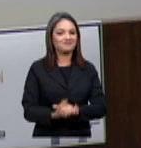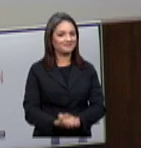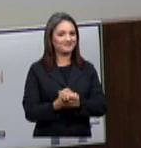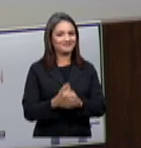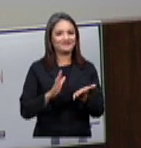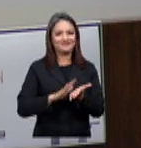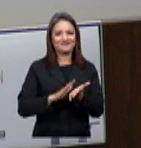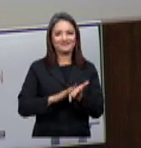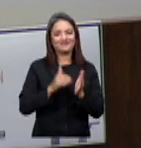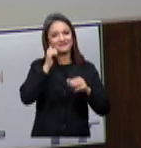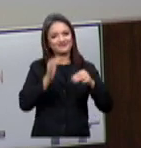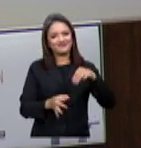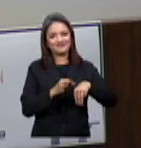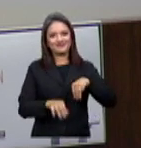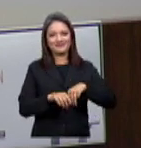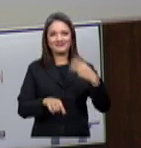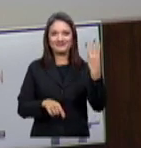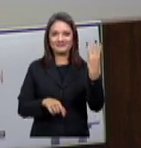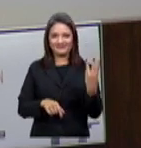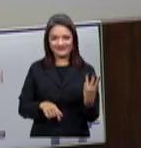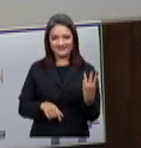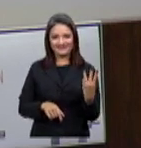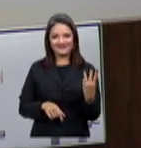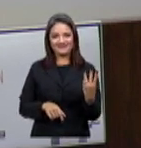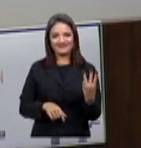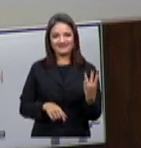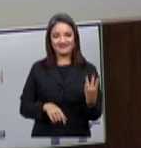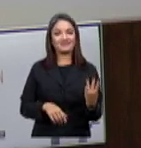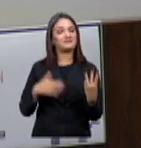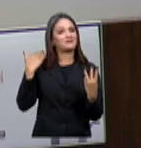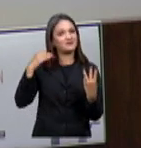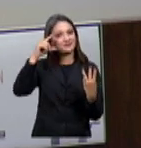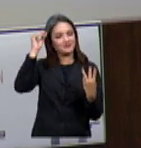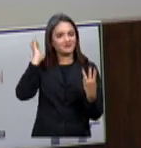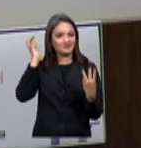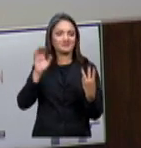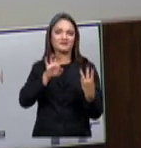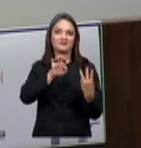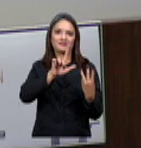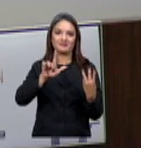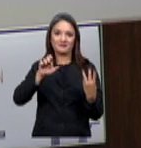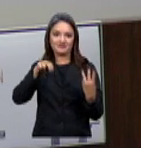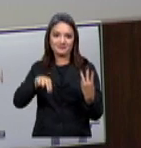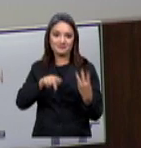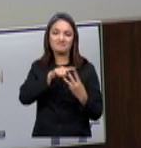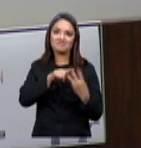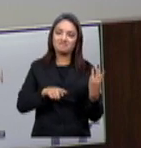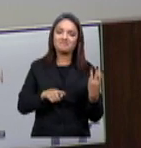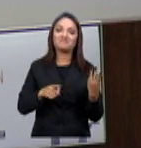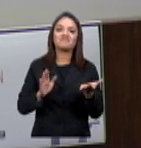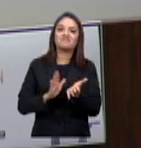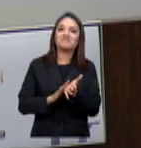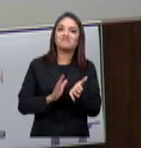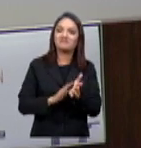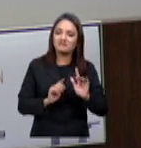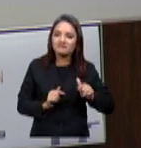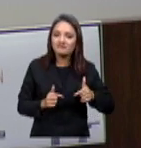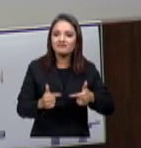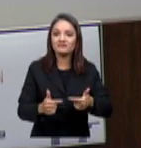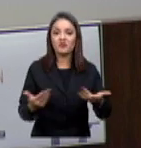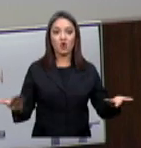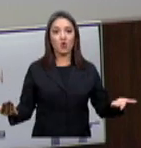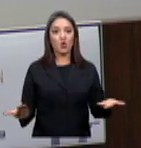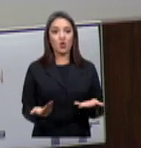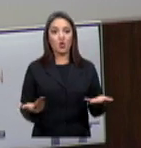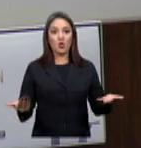Cármen Lúcia Rosa Vermelha em inglês pela história iniciativa de hoje aqui nos blindar em